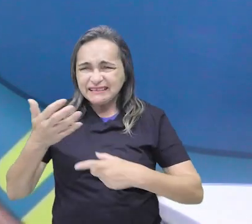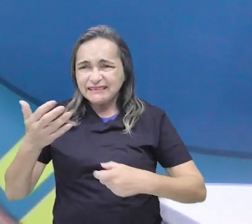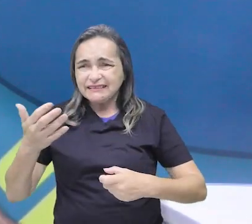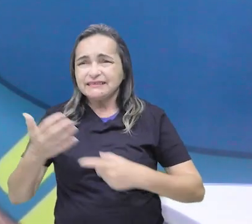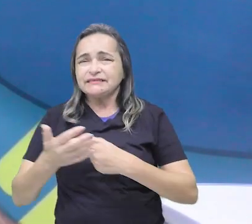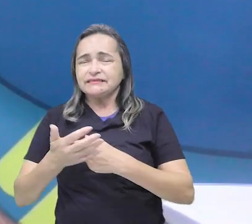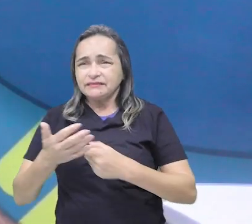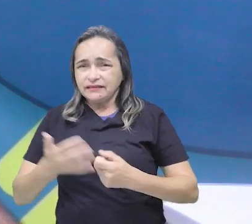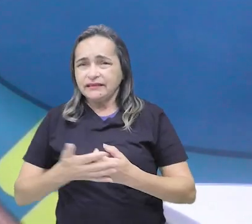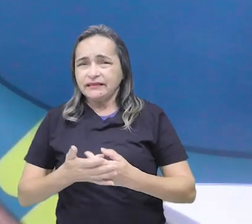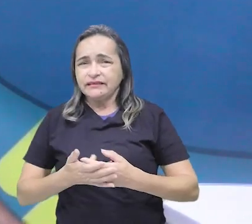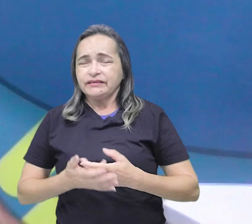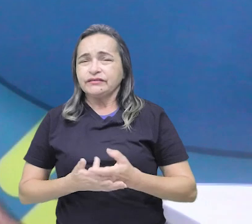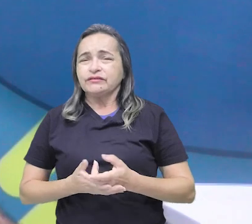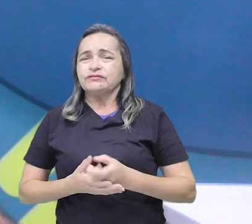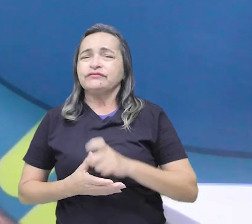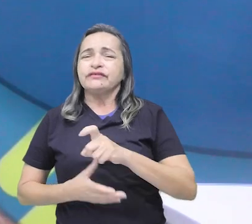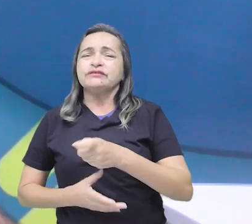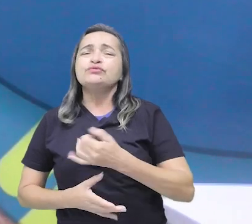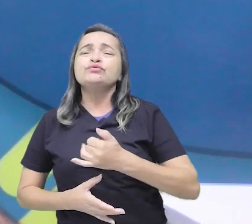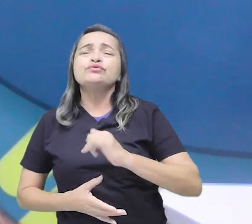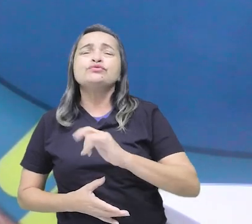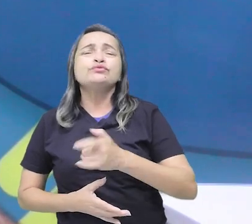vai urinar, né, presentes na uretra.